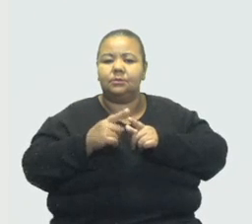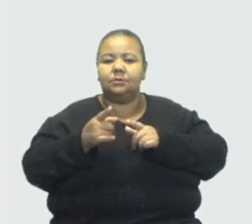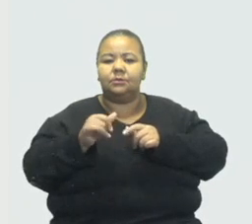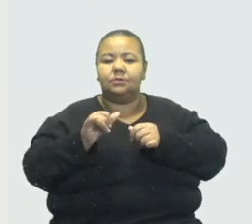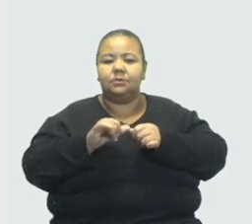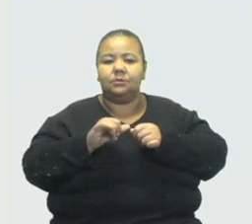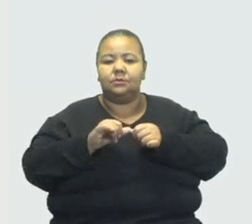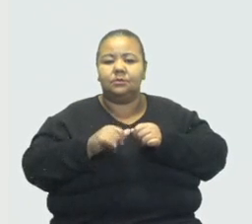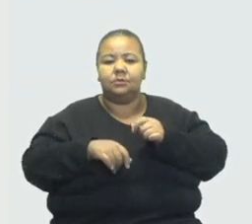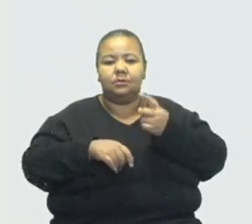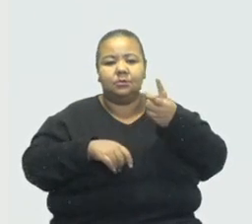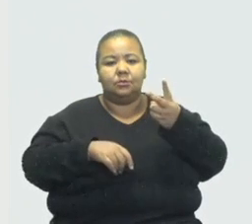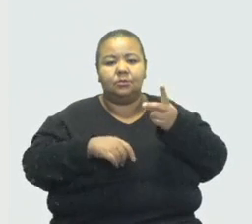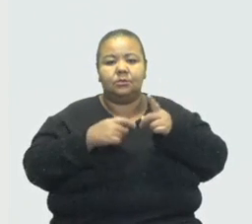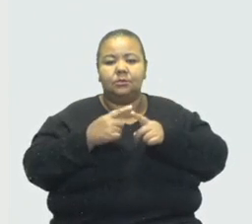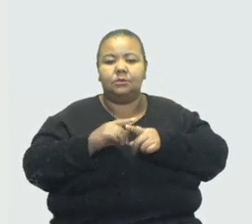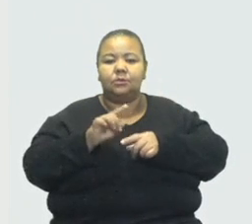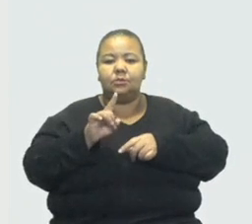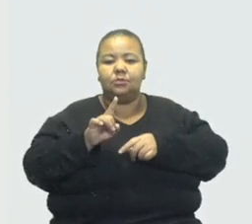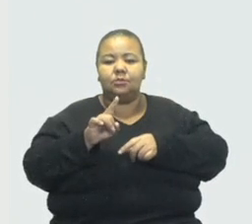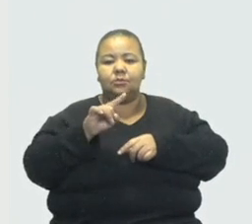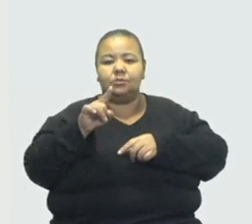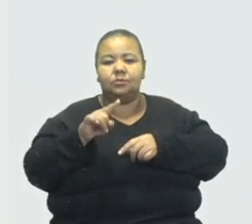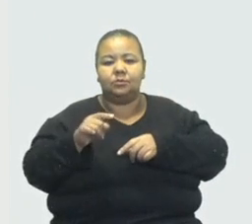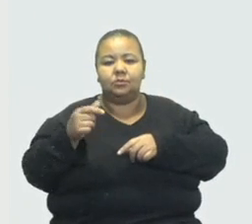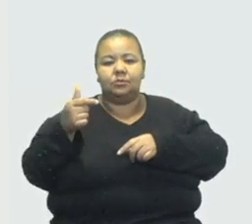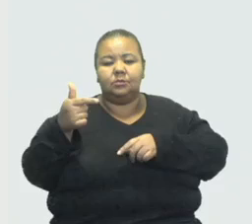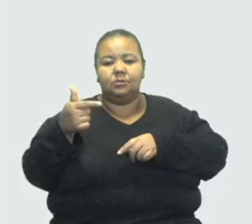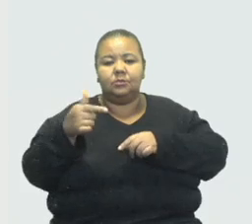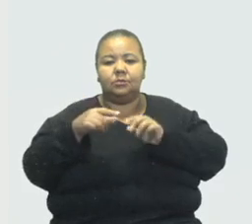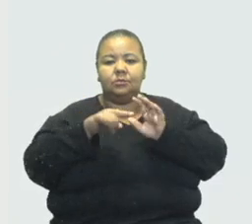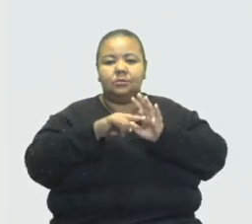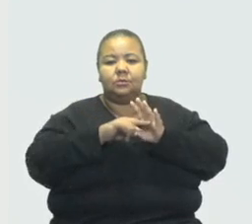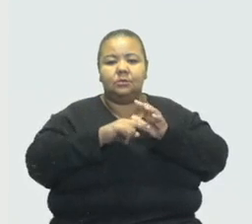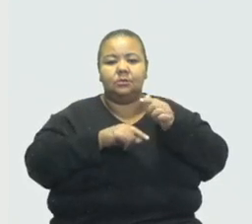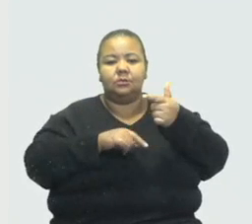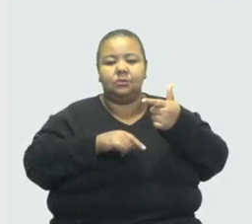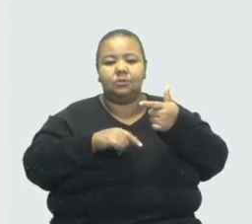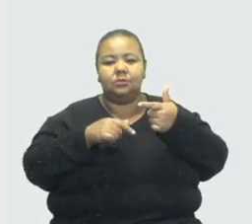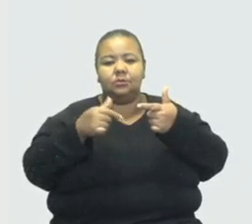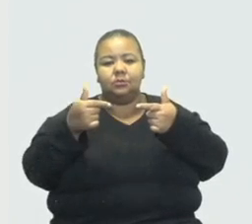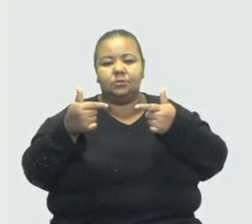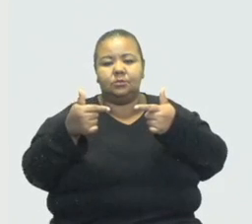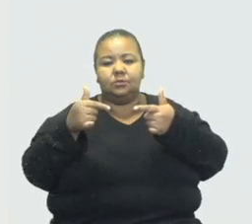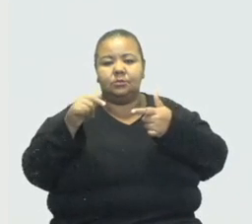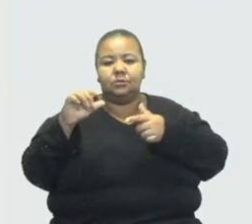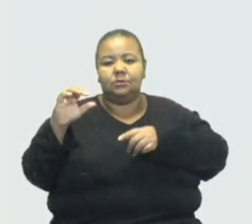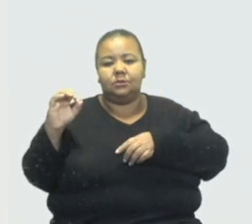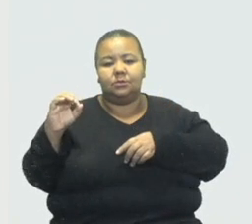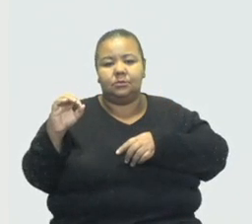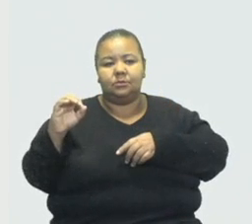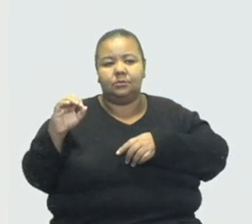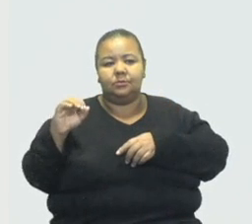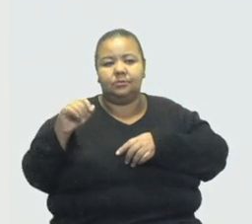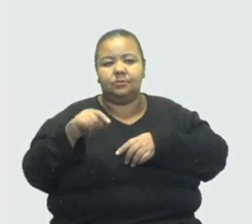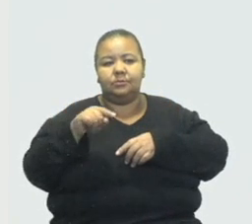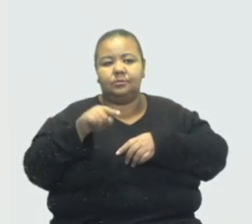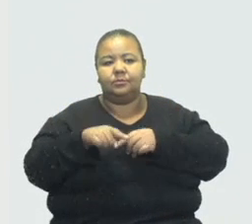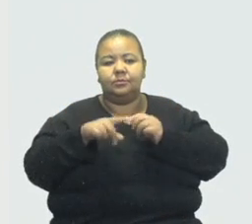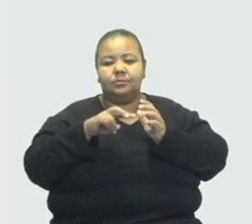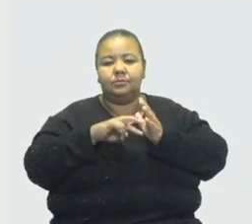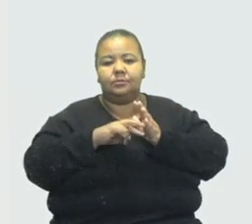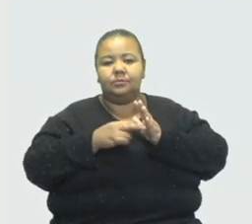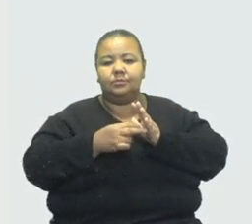fizer 2 vezes 1, vai dar 2. Então, menos 2 com 2, zerou. Essa é a